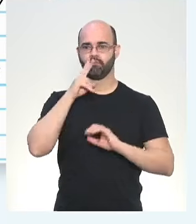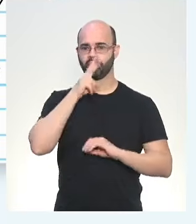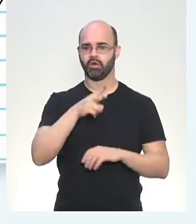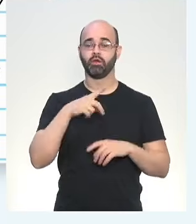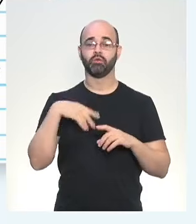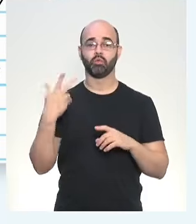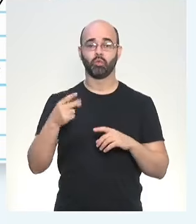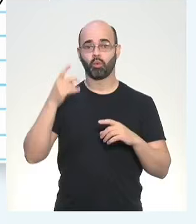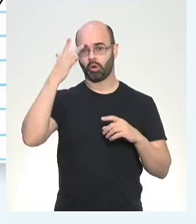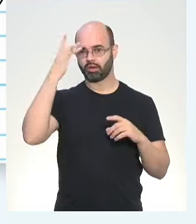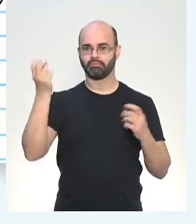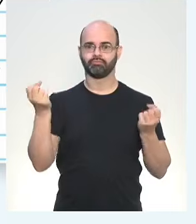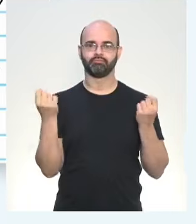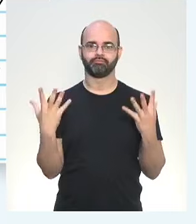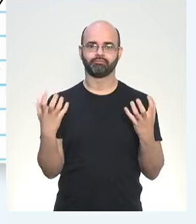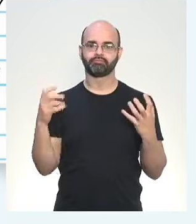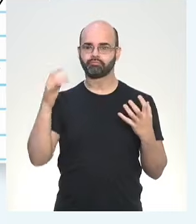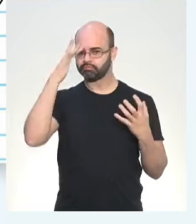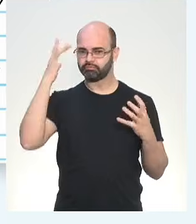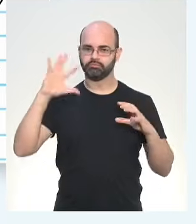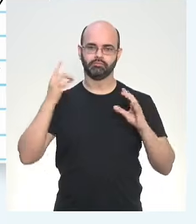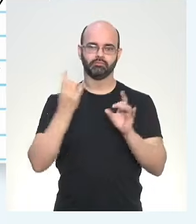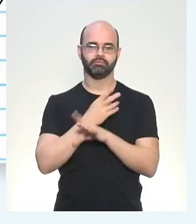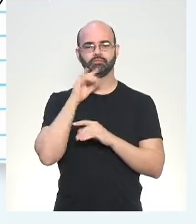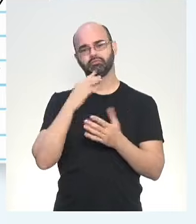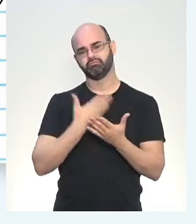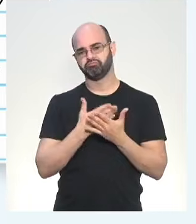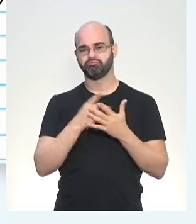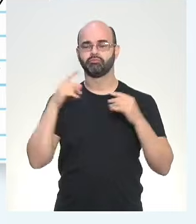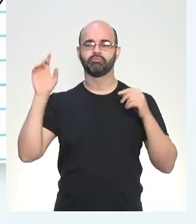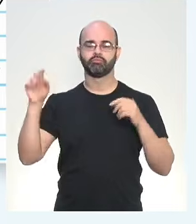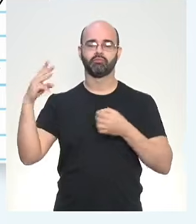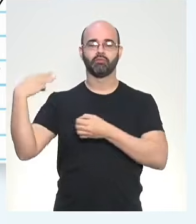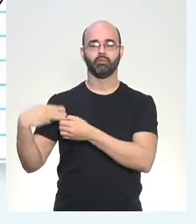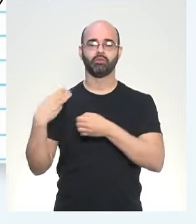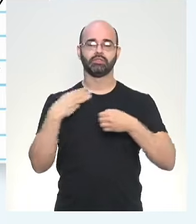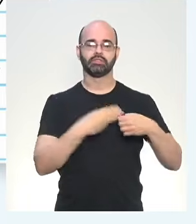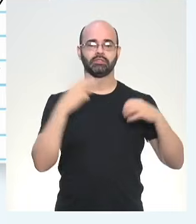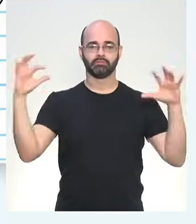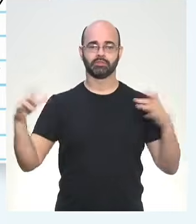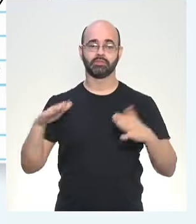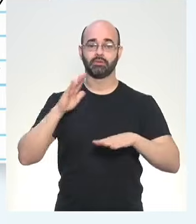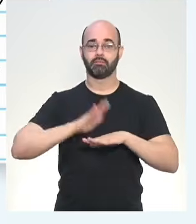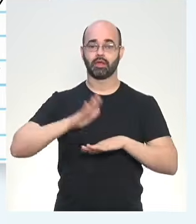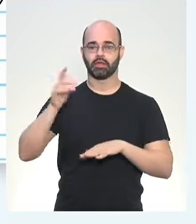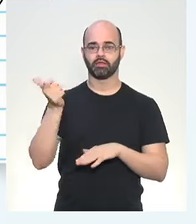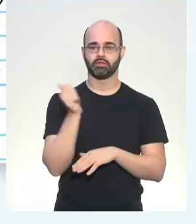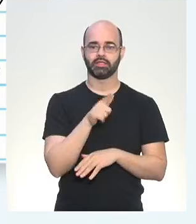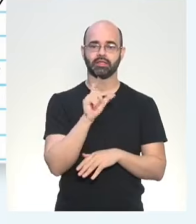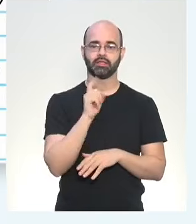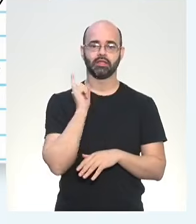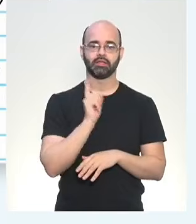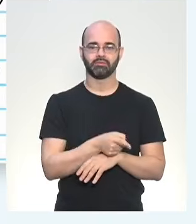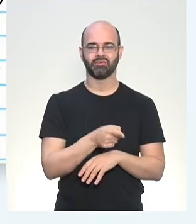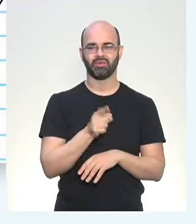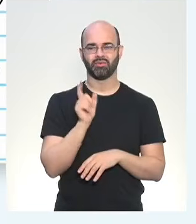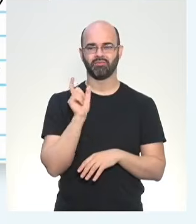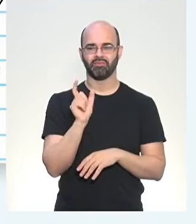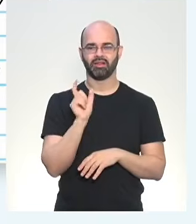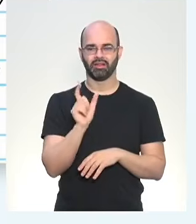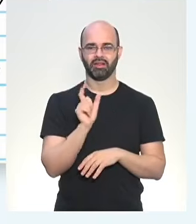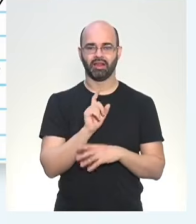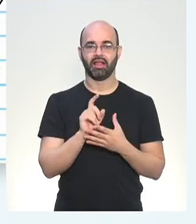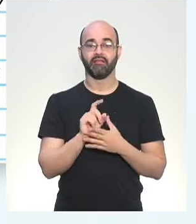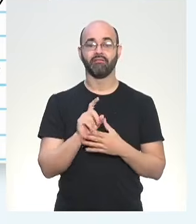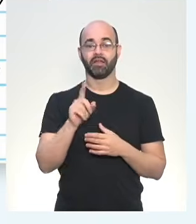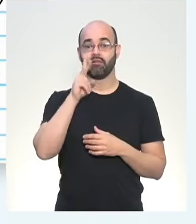de pessoas se deslocando para trabalhar e ou estudar entre 2 municípios é maior do que 10 mil. O nome técnico dado é